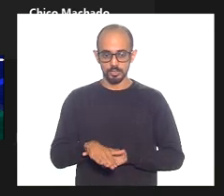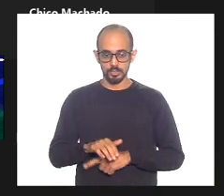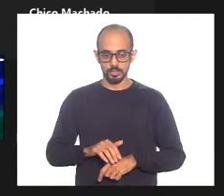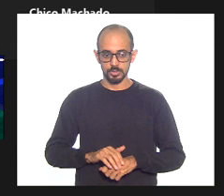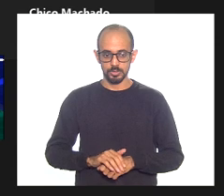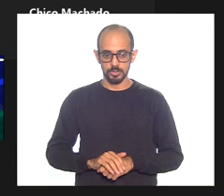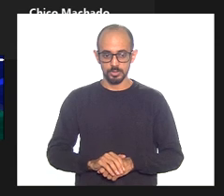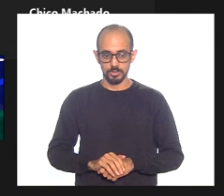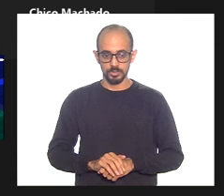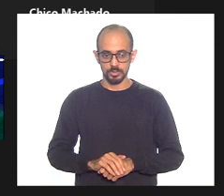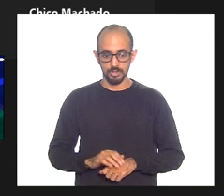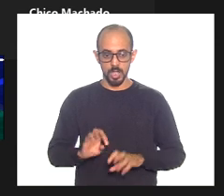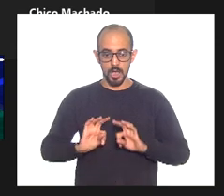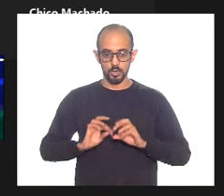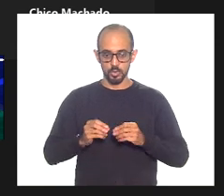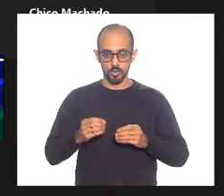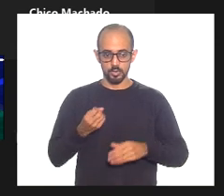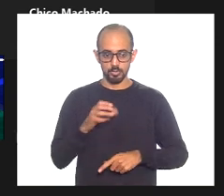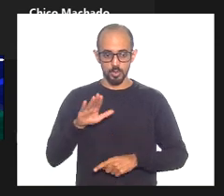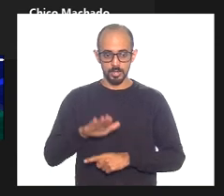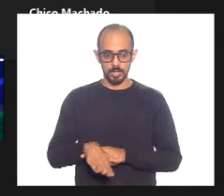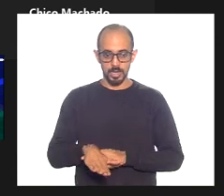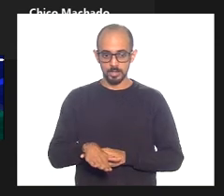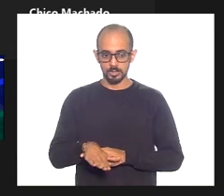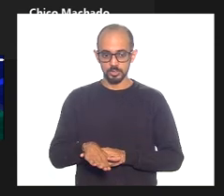tarde. Boa tarde a todas e a todos.